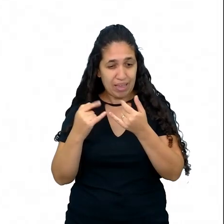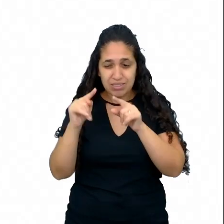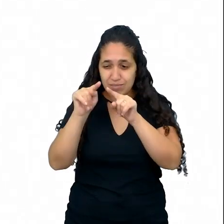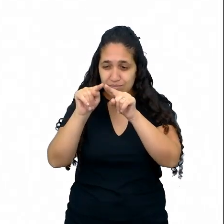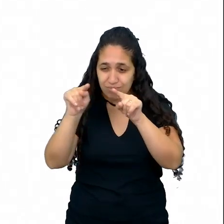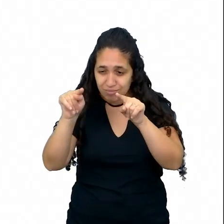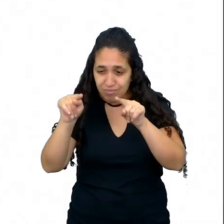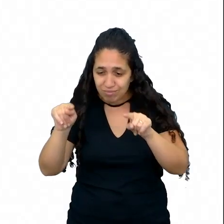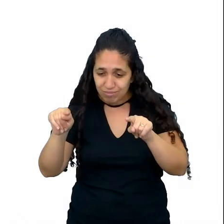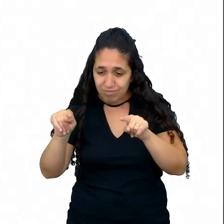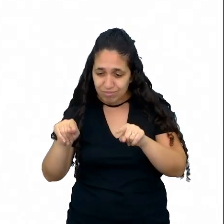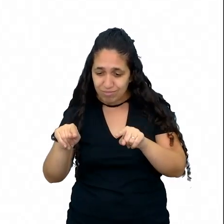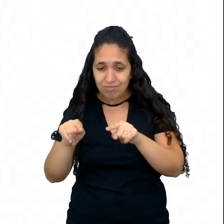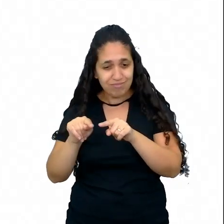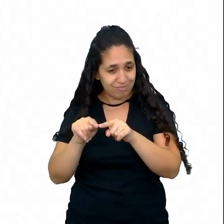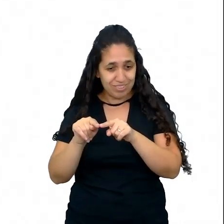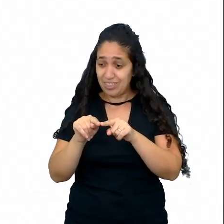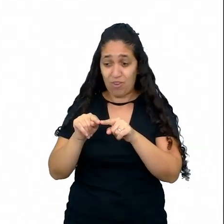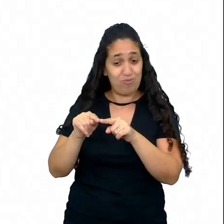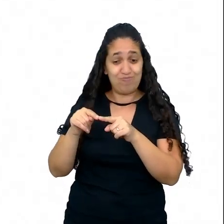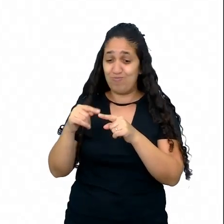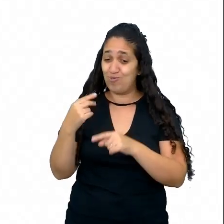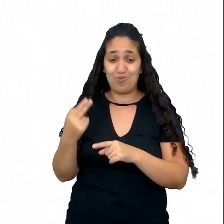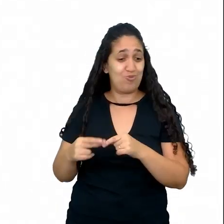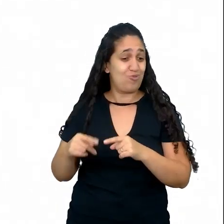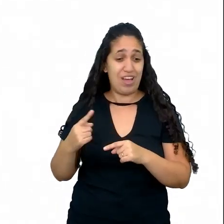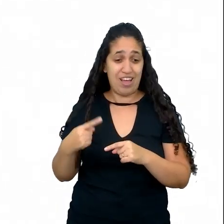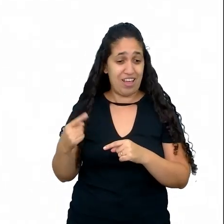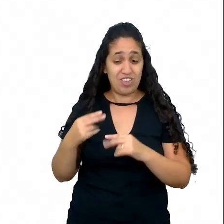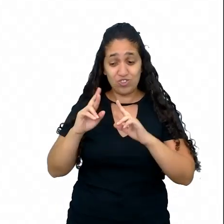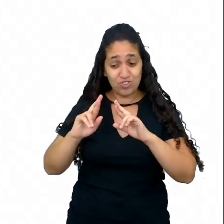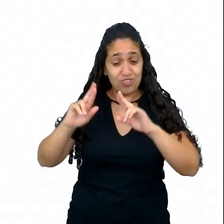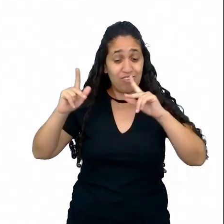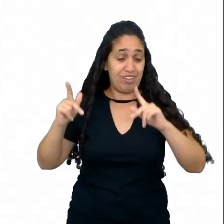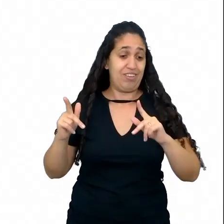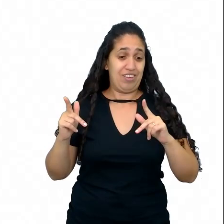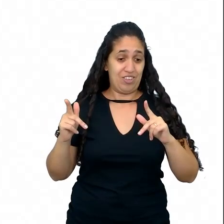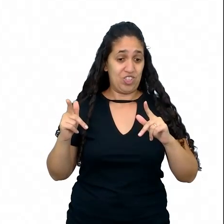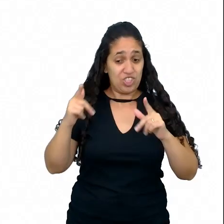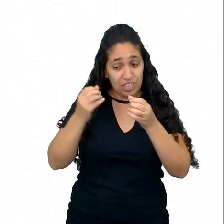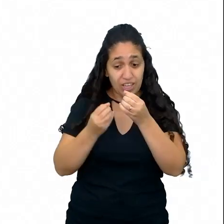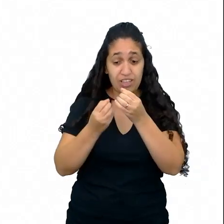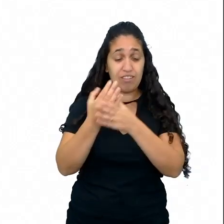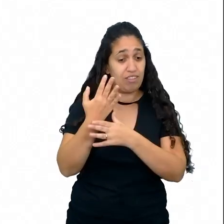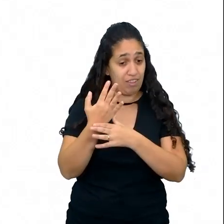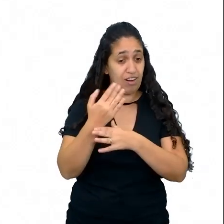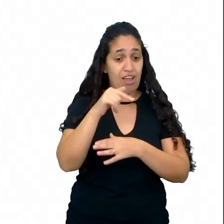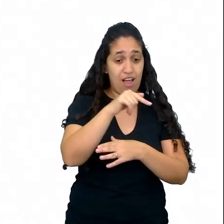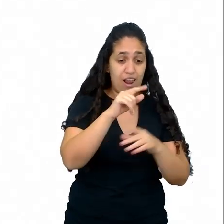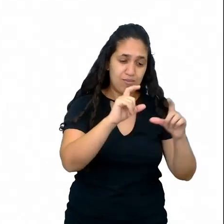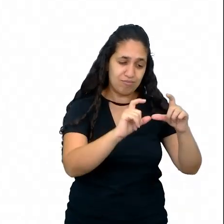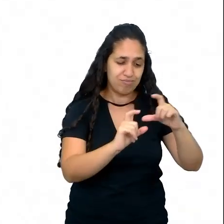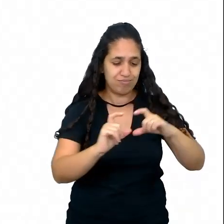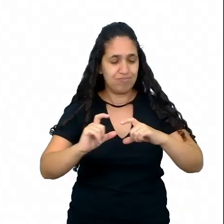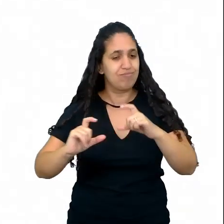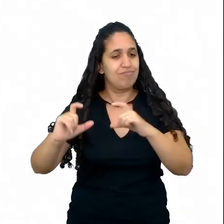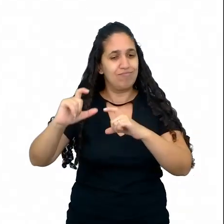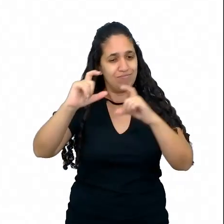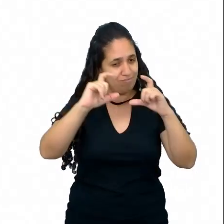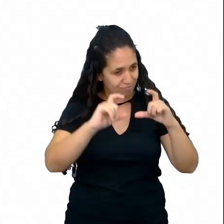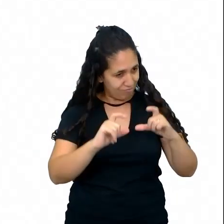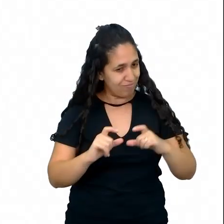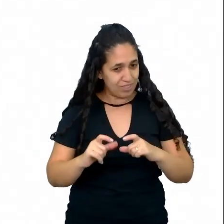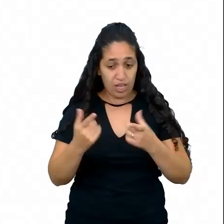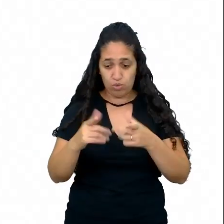hexagonais as formas, então não é um paralelepípedo, né? A gente tem uma outra figura que forma para a gente esses polígonos para nós. Na verdade, é um